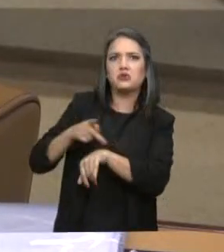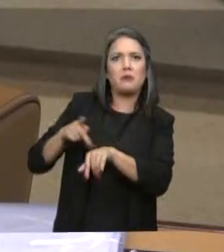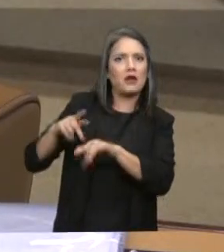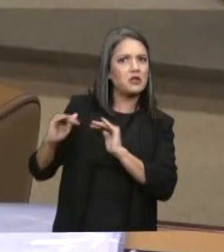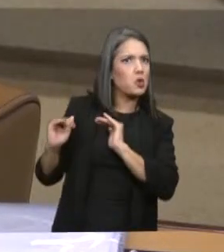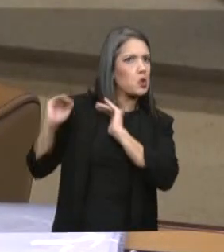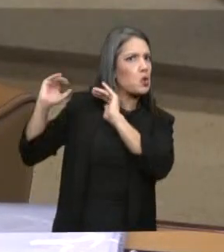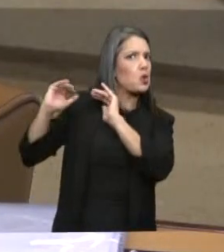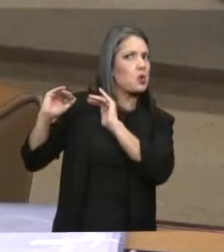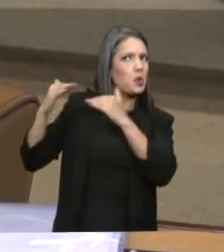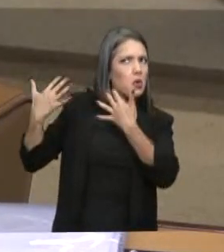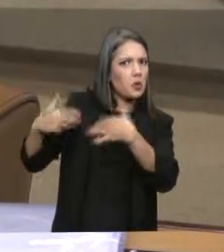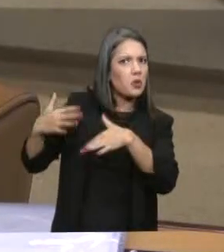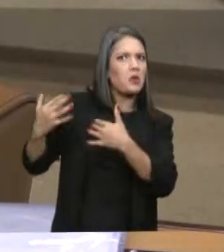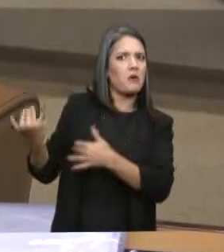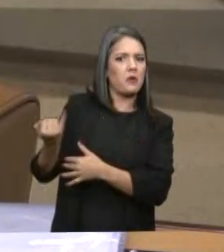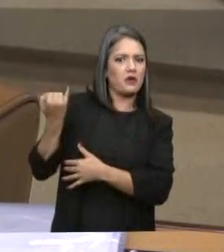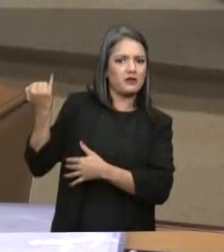mundo